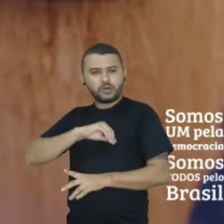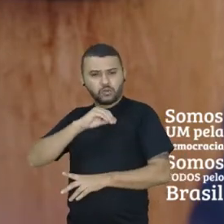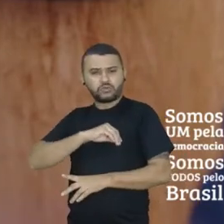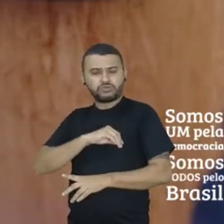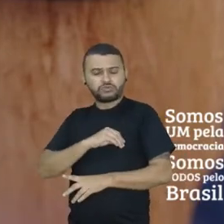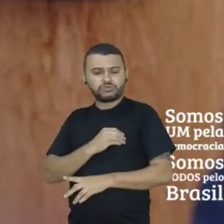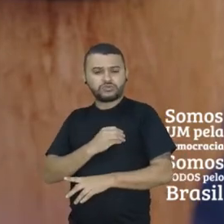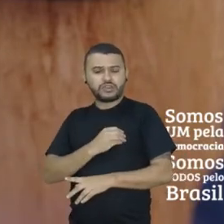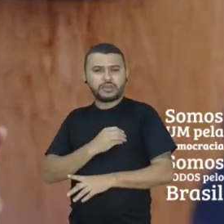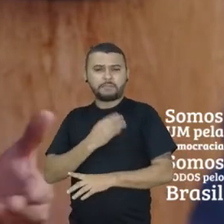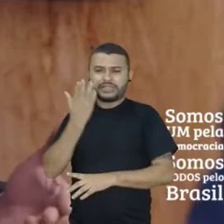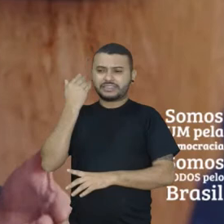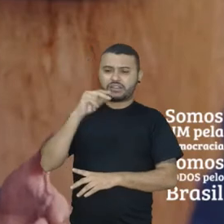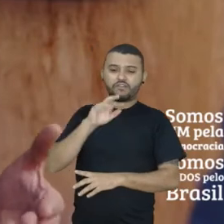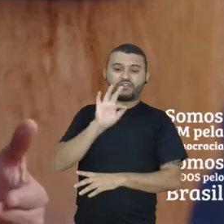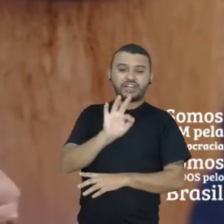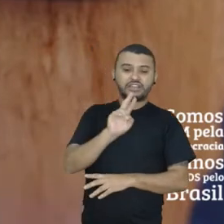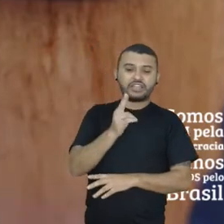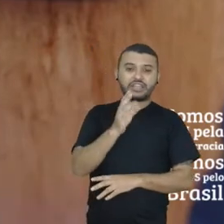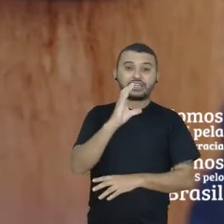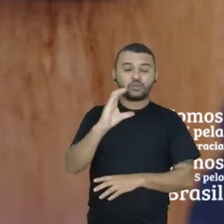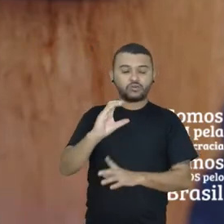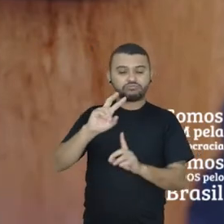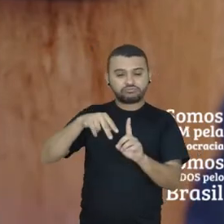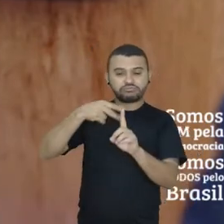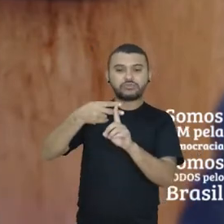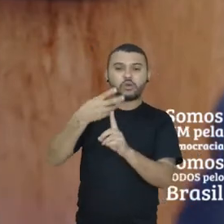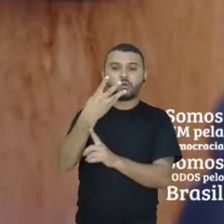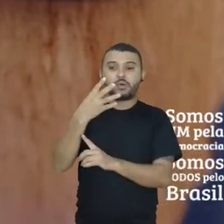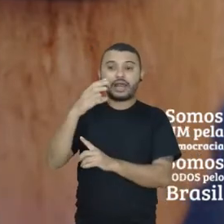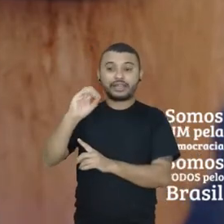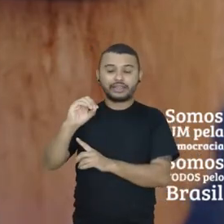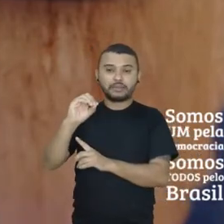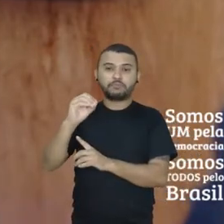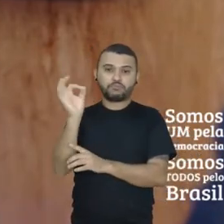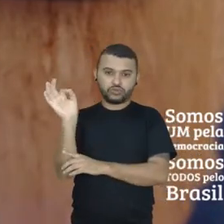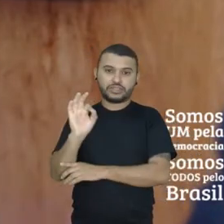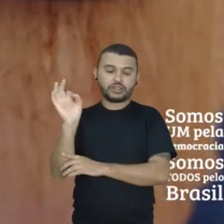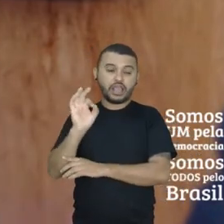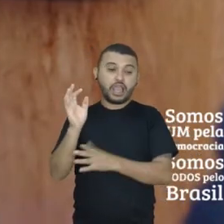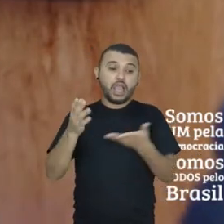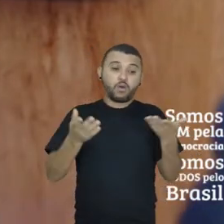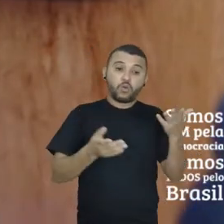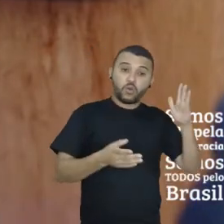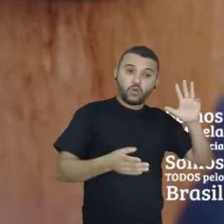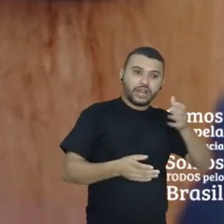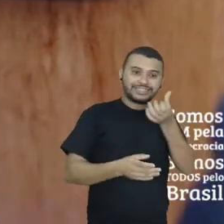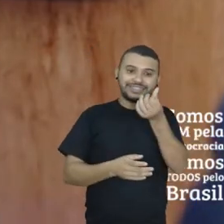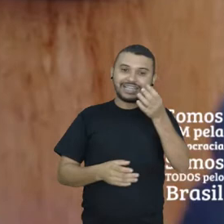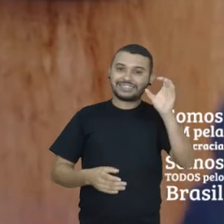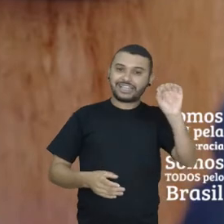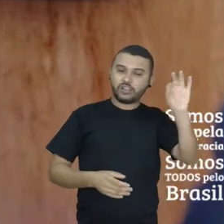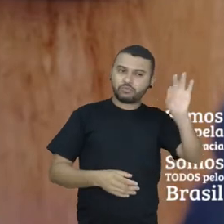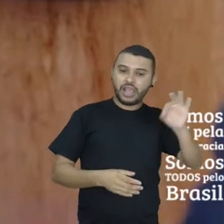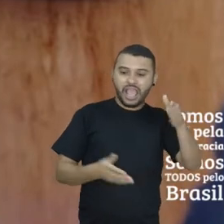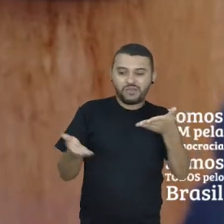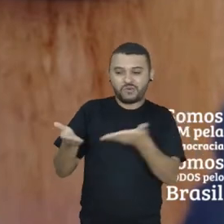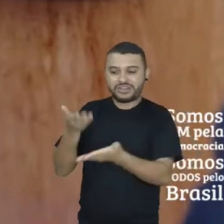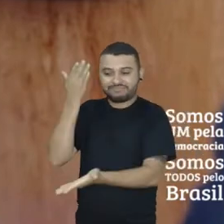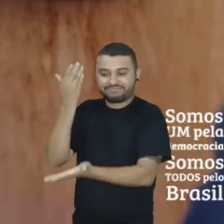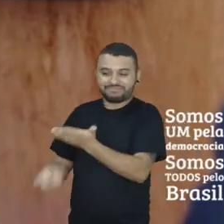teve ganho real de 40%. No Lula teve mais de 60%. Hoje você tem perda real, perda